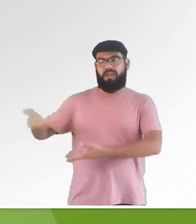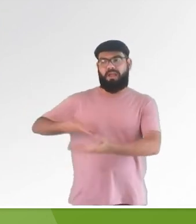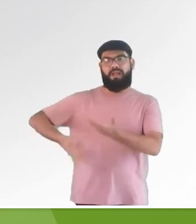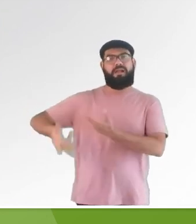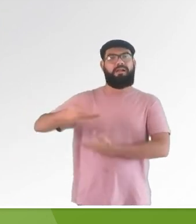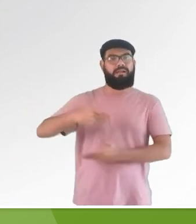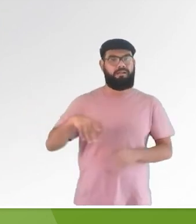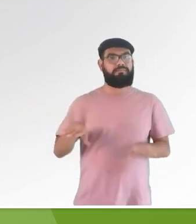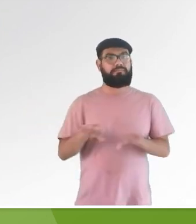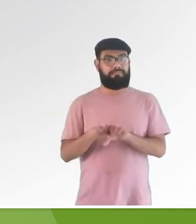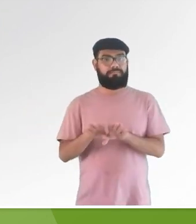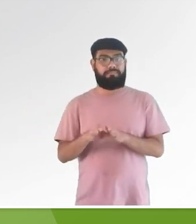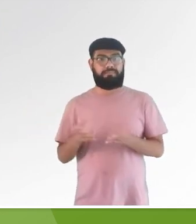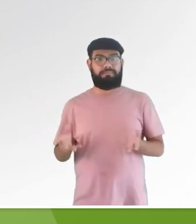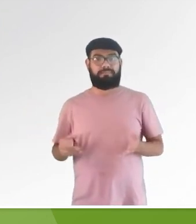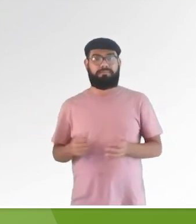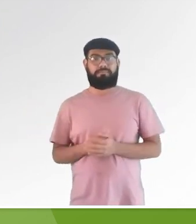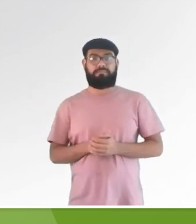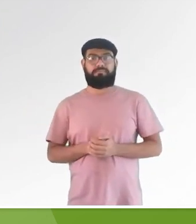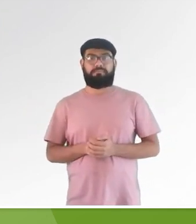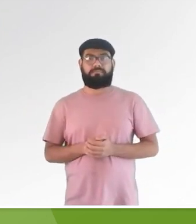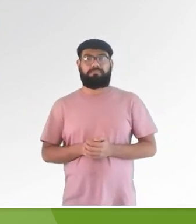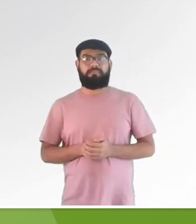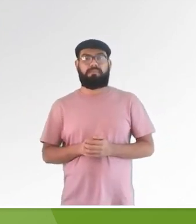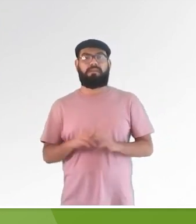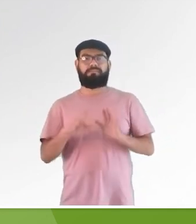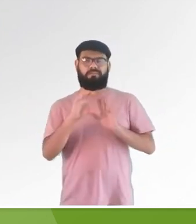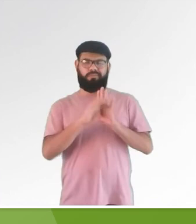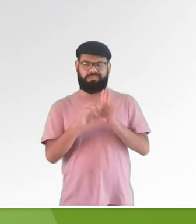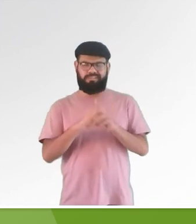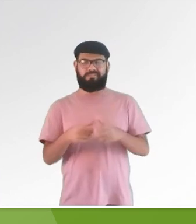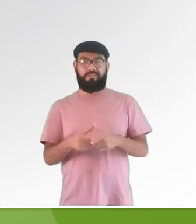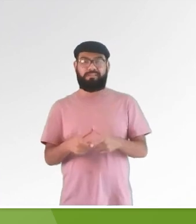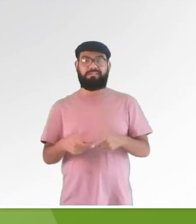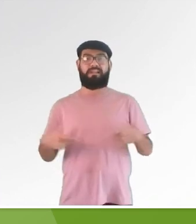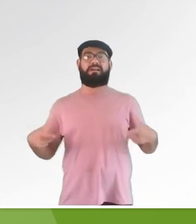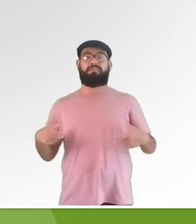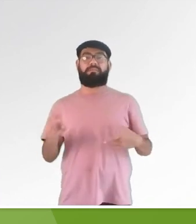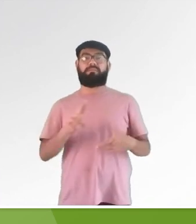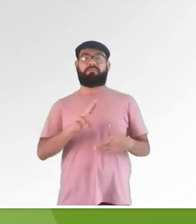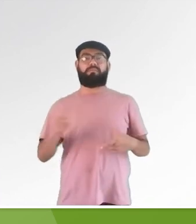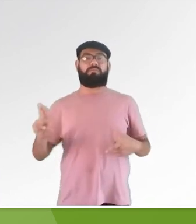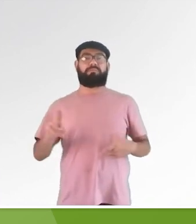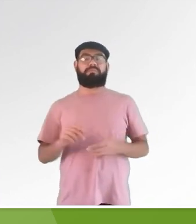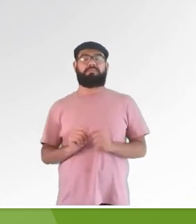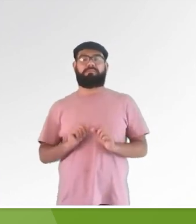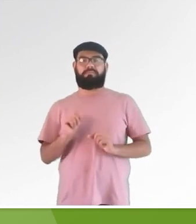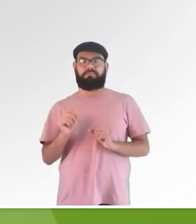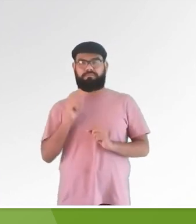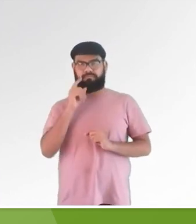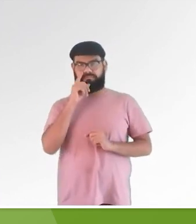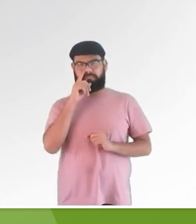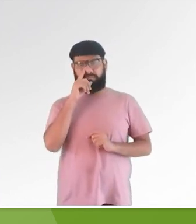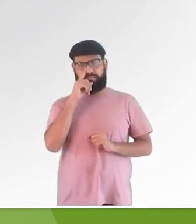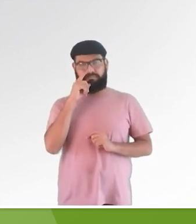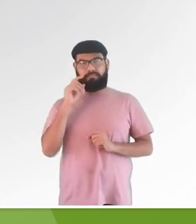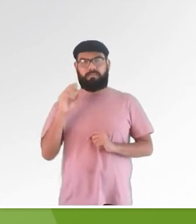E a esse conceito mais amplo, mais complexo, a gente já chama de comunidade